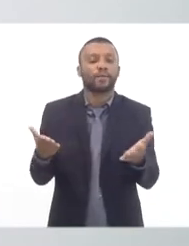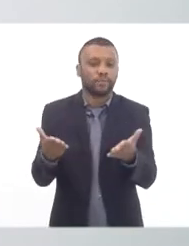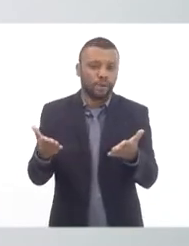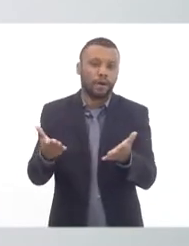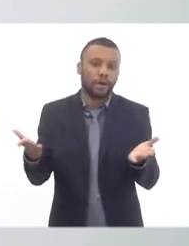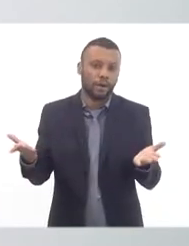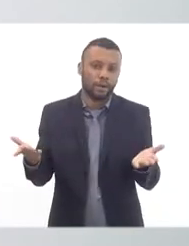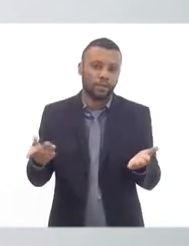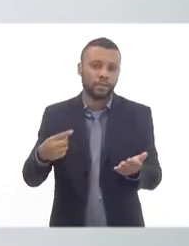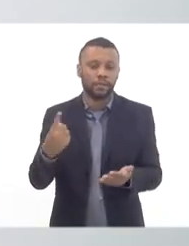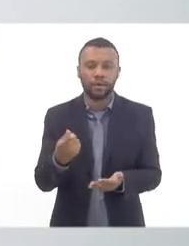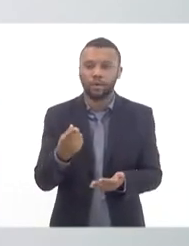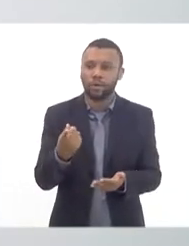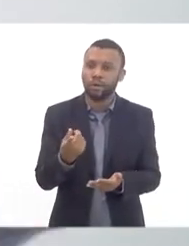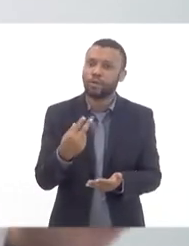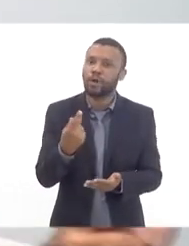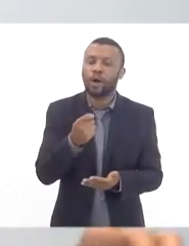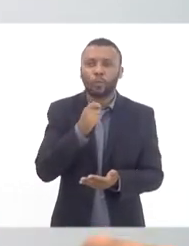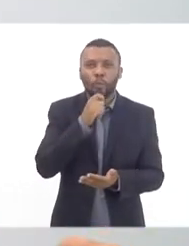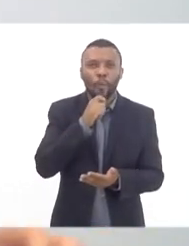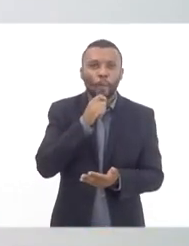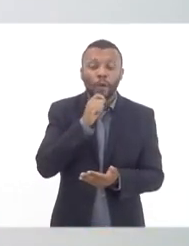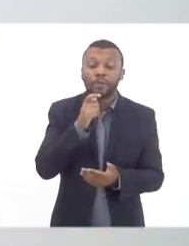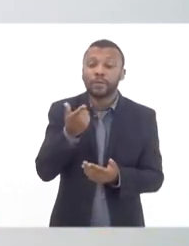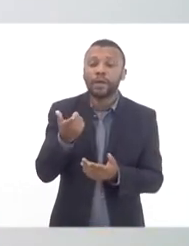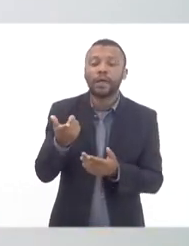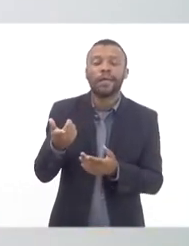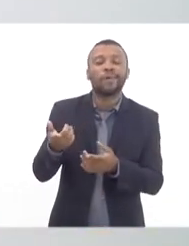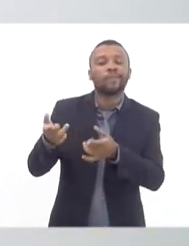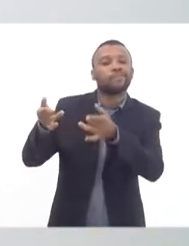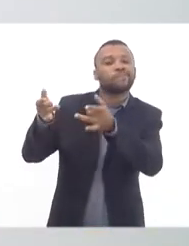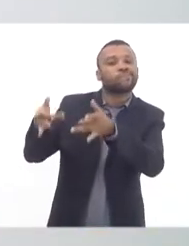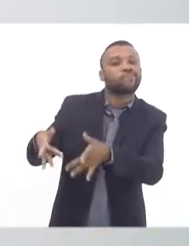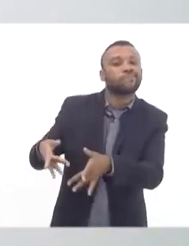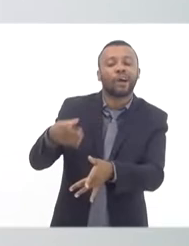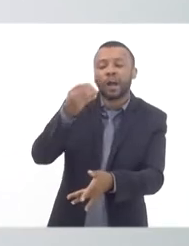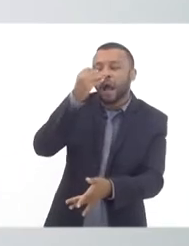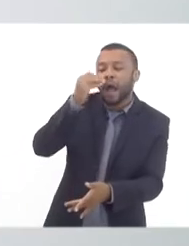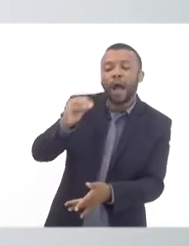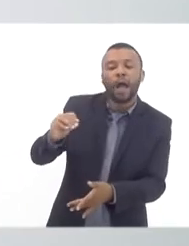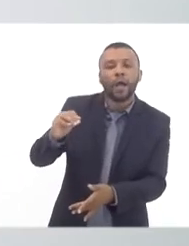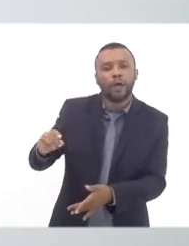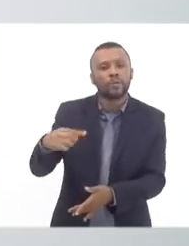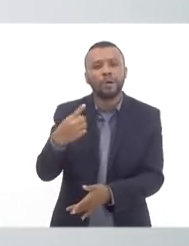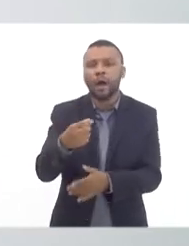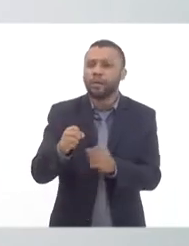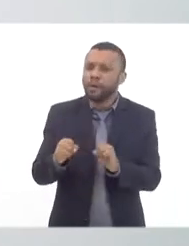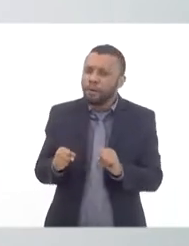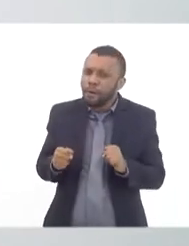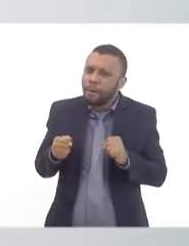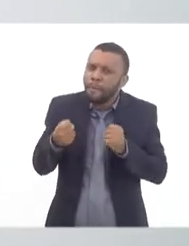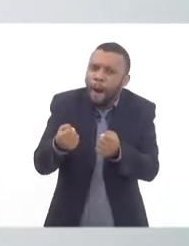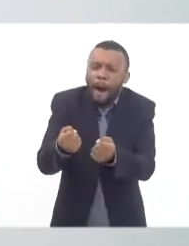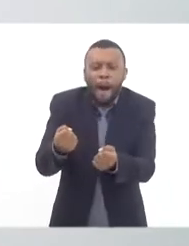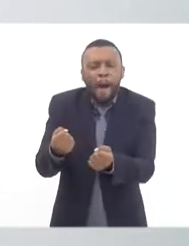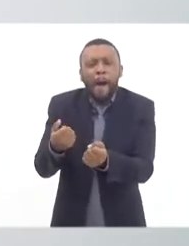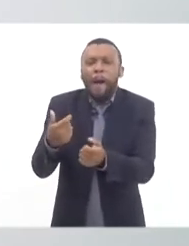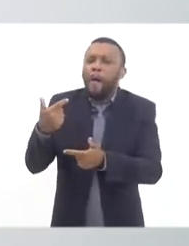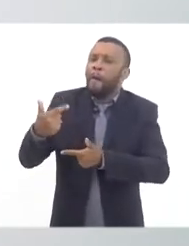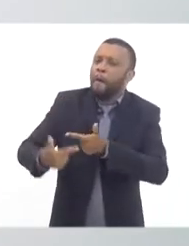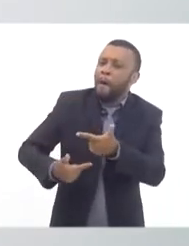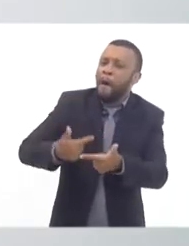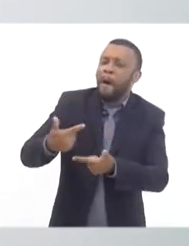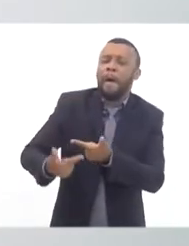não vamos, de forma alguma, abrir mão dos nossos esforços, nem medir